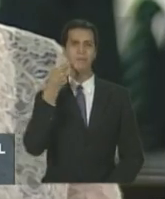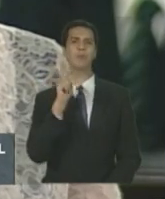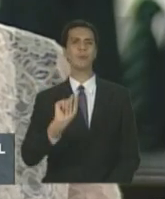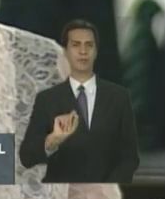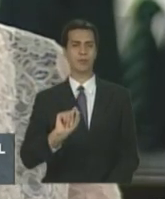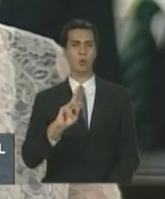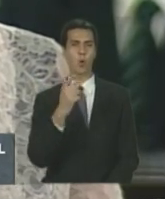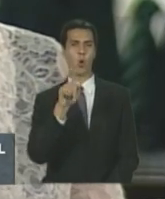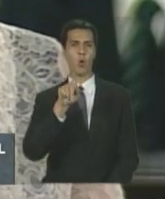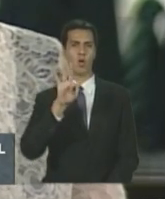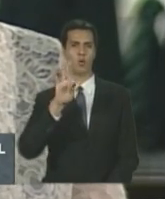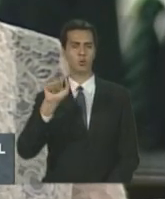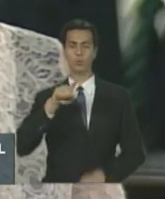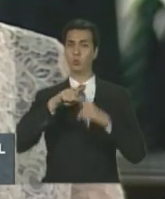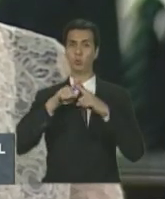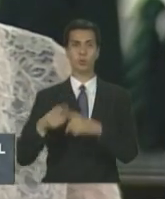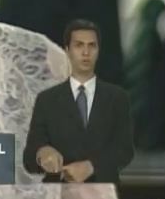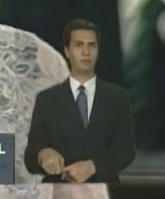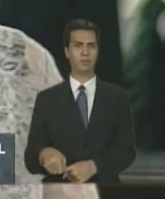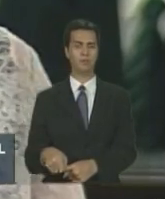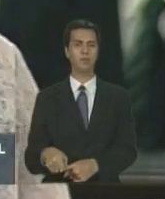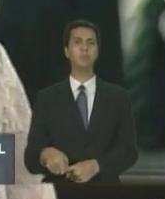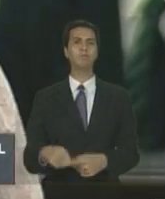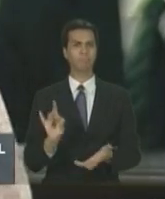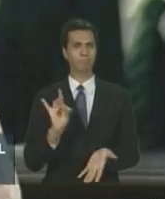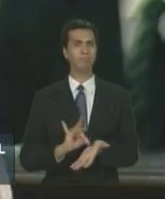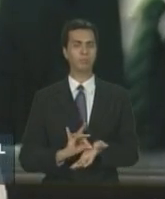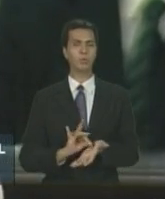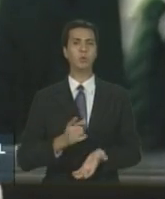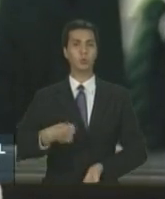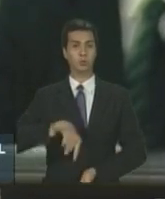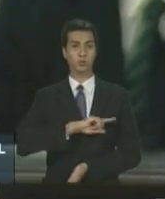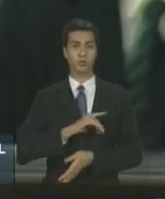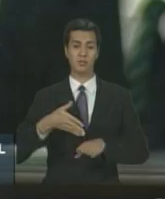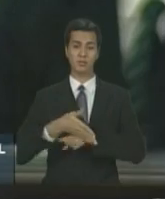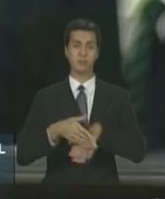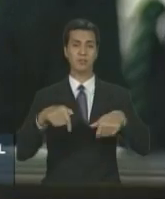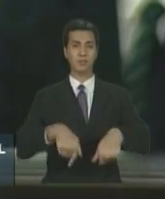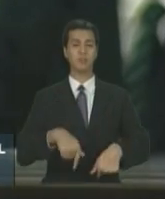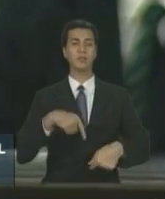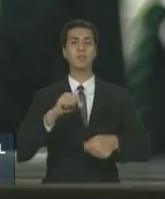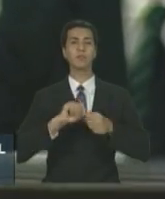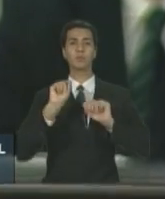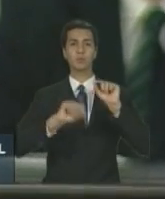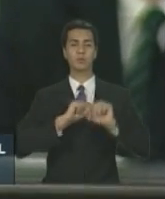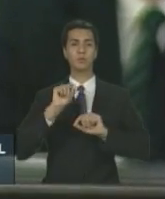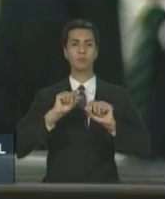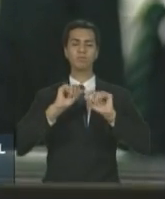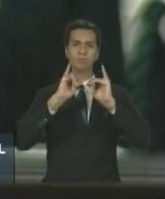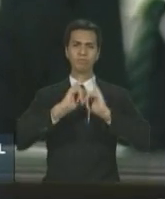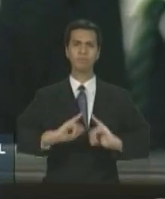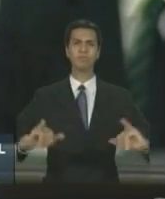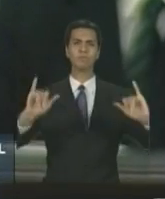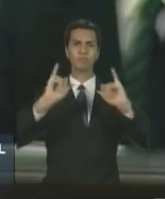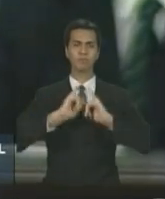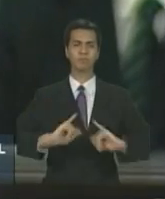nós estamos aqui, nos manifestamos sobre